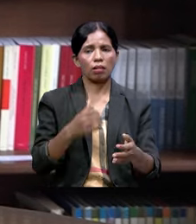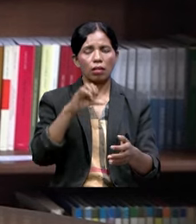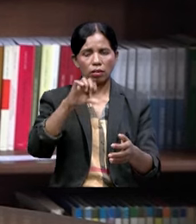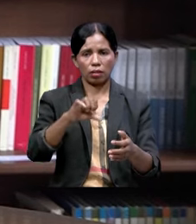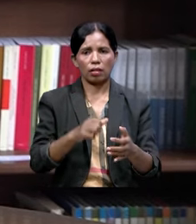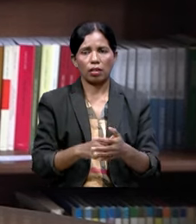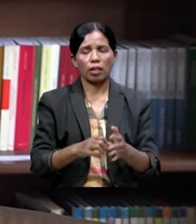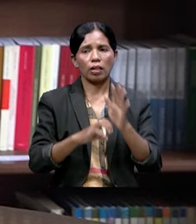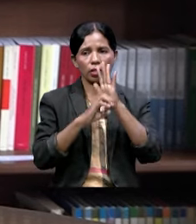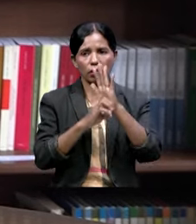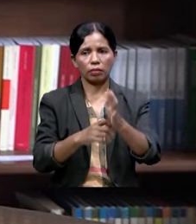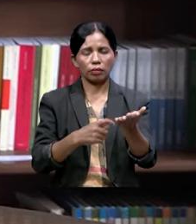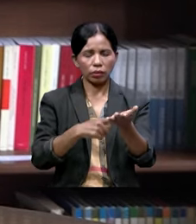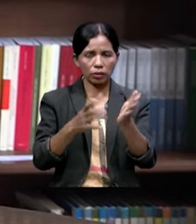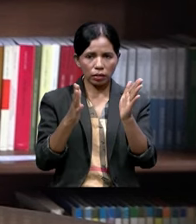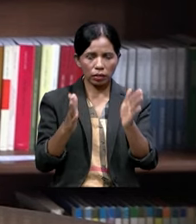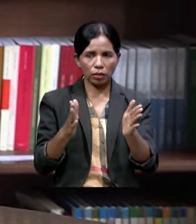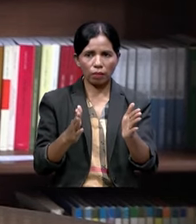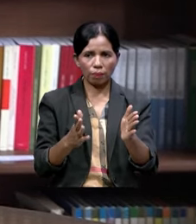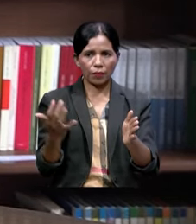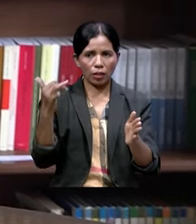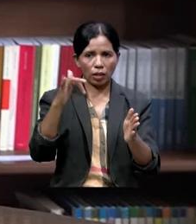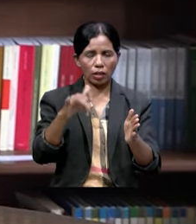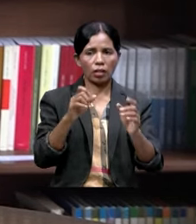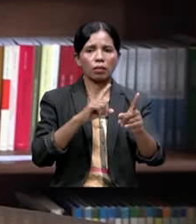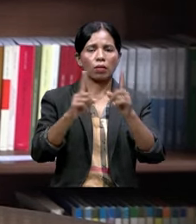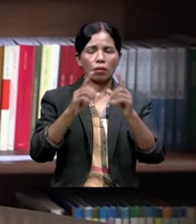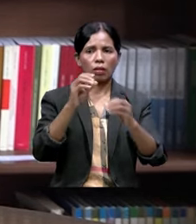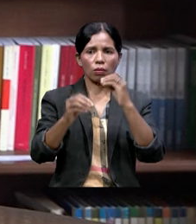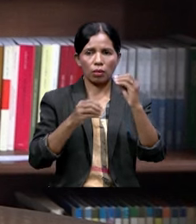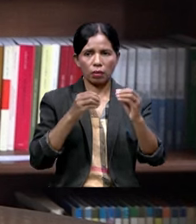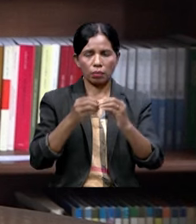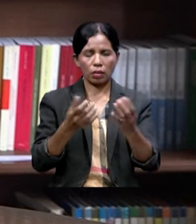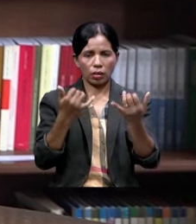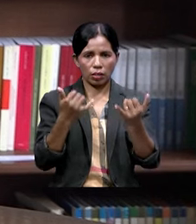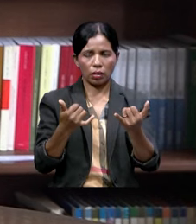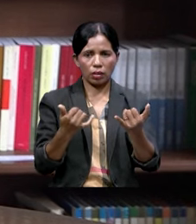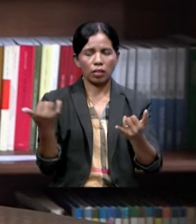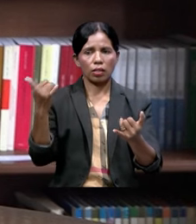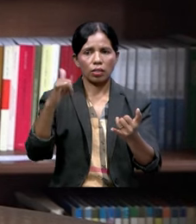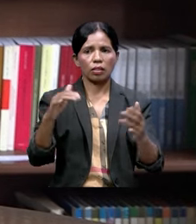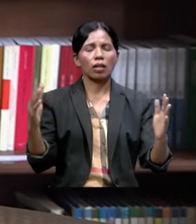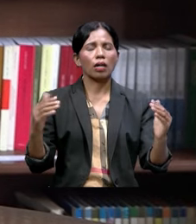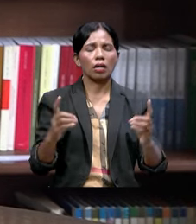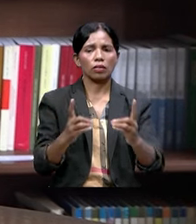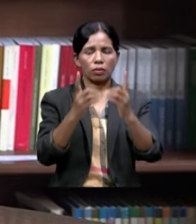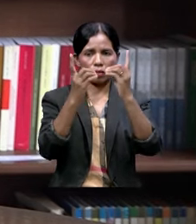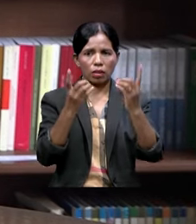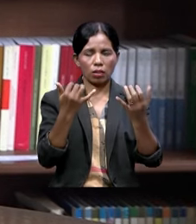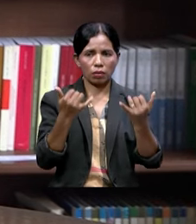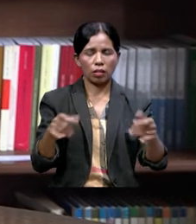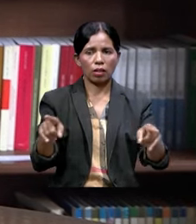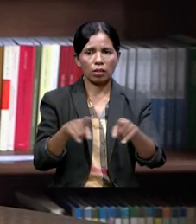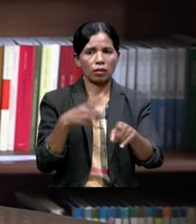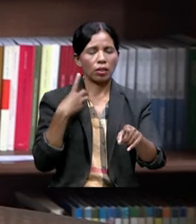exemplo siran essa técnico profissional, nebema katubele kulia situasaun ida nebema durante sira enfrenta, se agora hanes nema